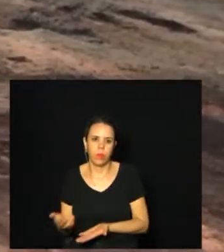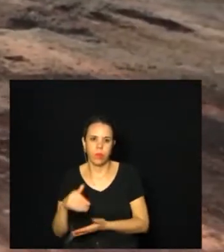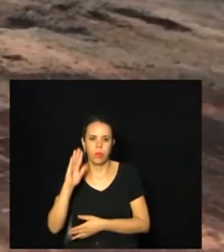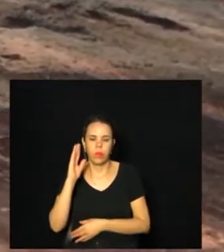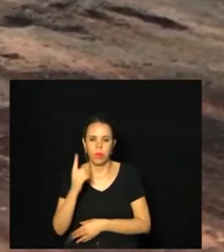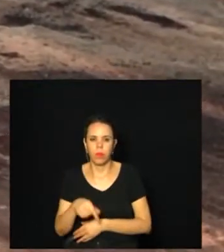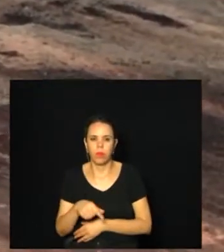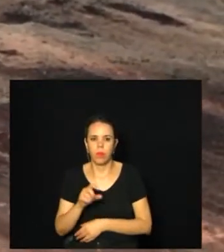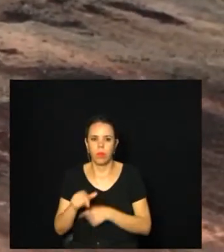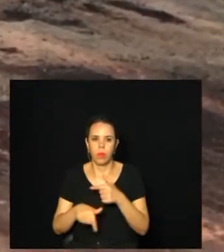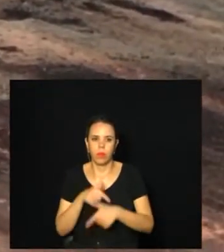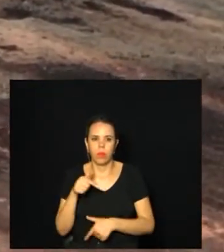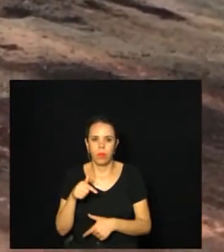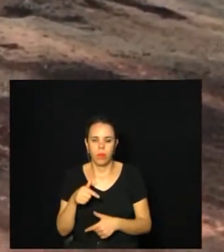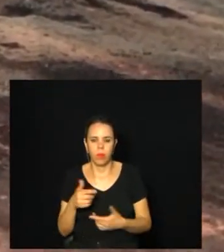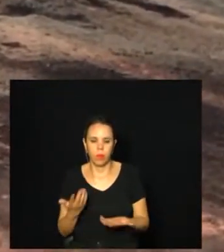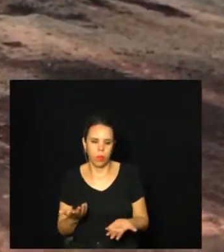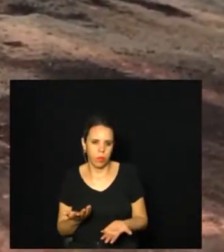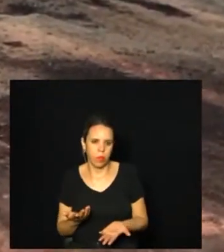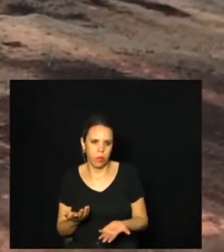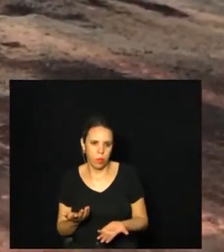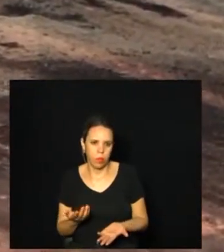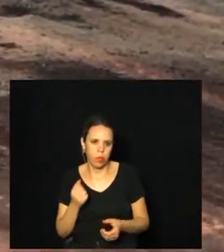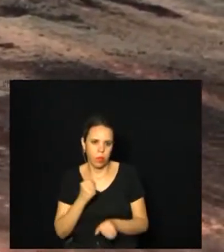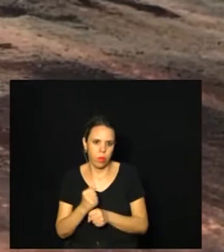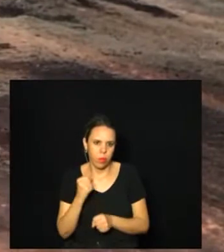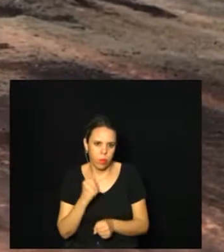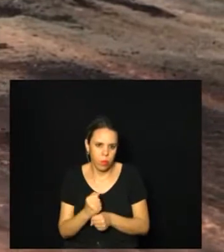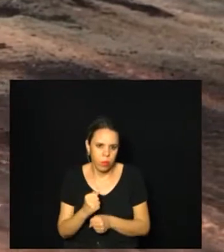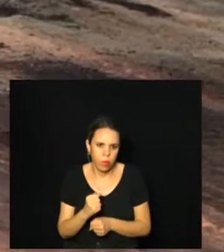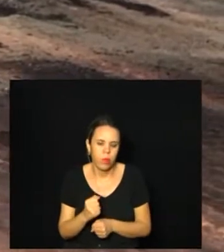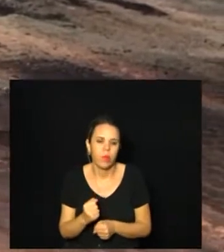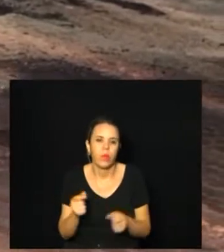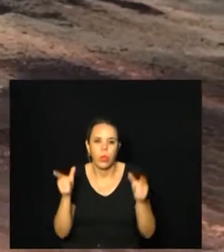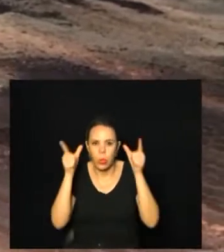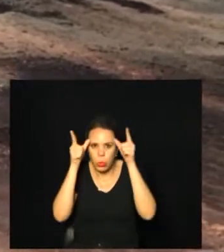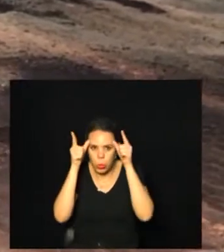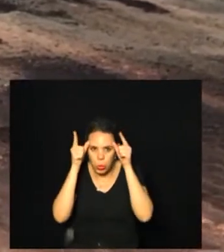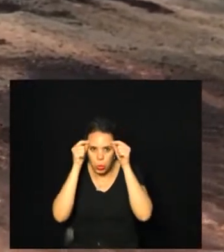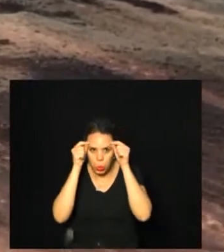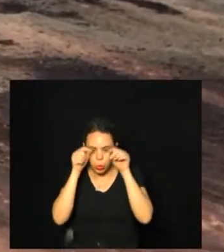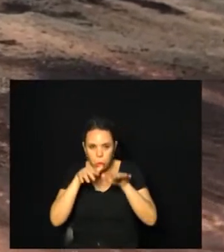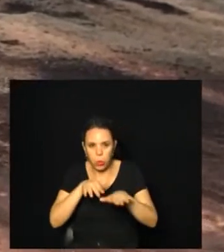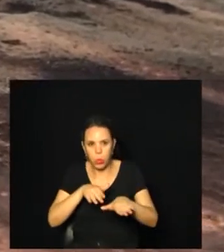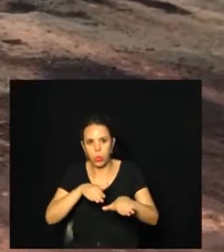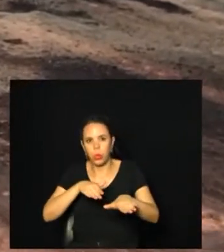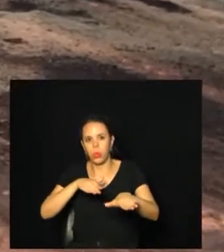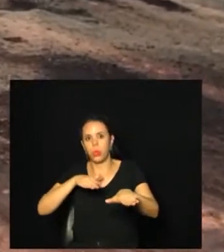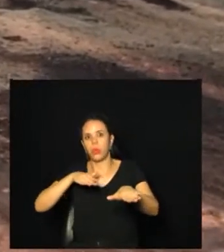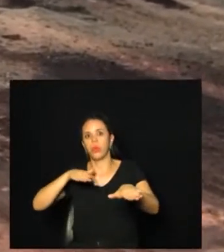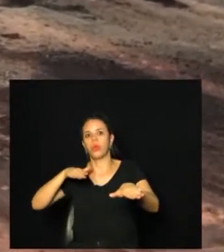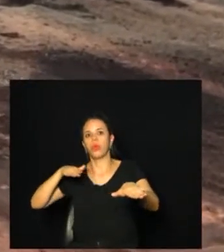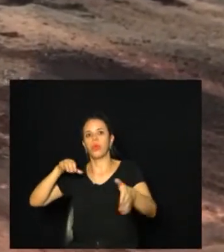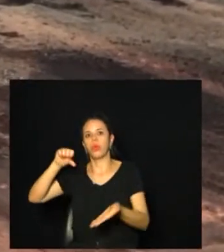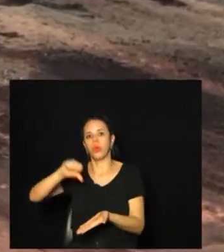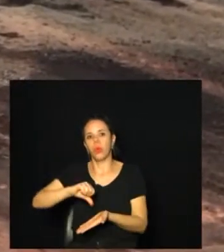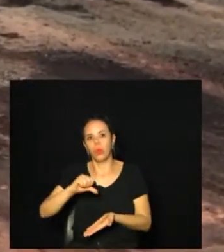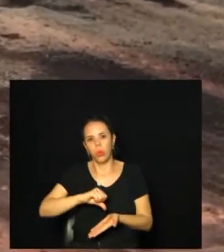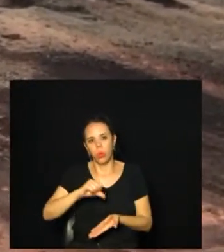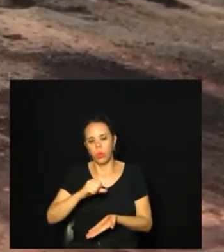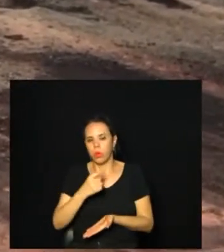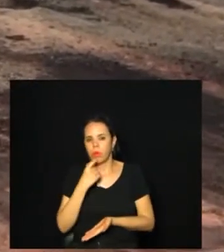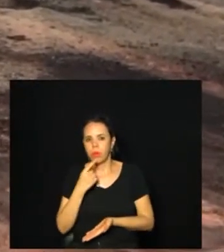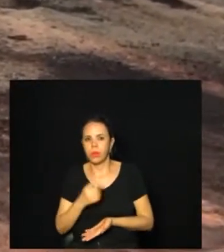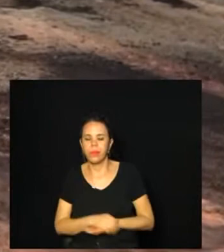de 1.000 empregos indiretos. É uma obra que vai desafogar o nosso trânsito aqui na região de